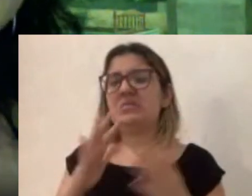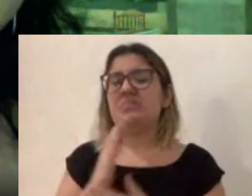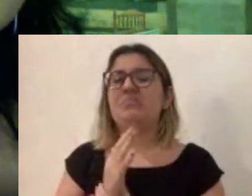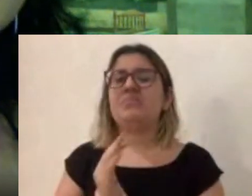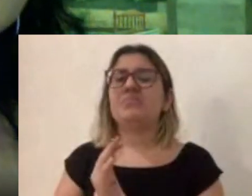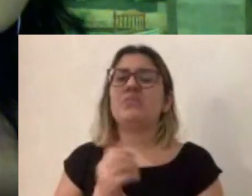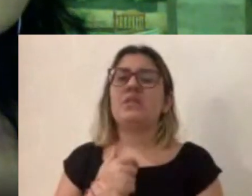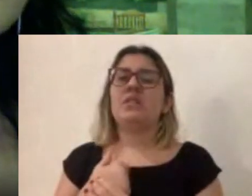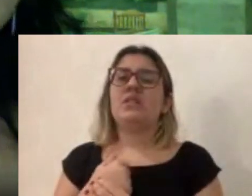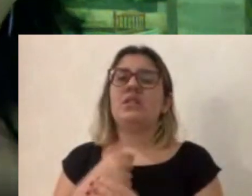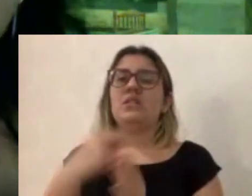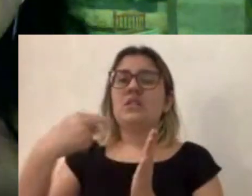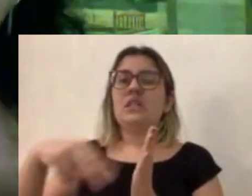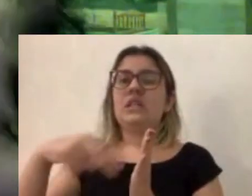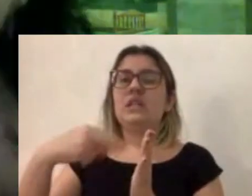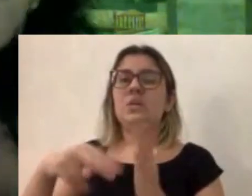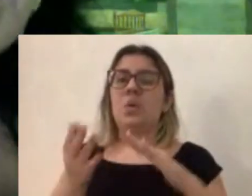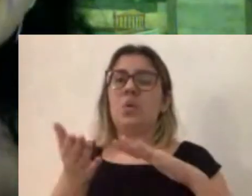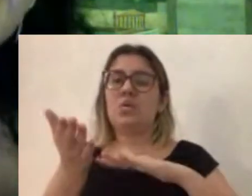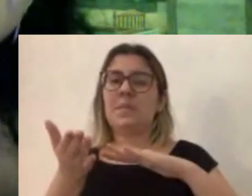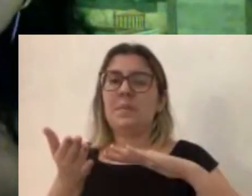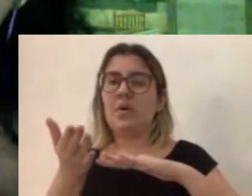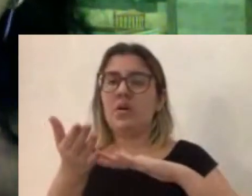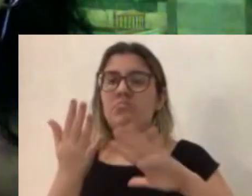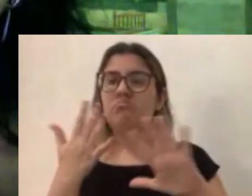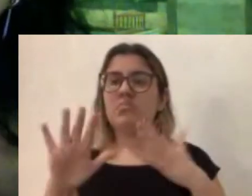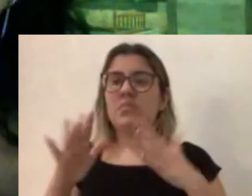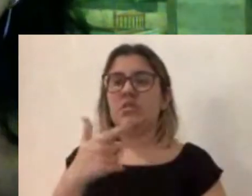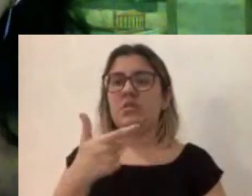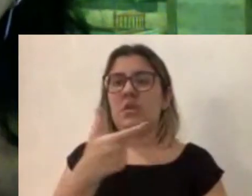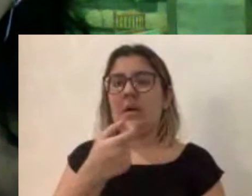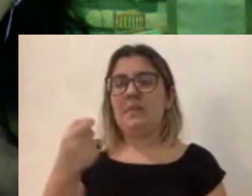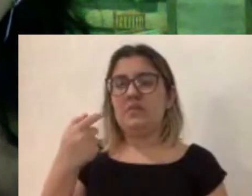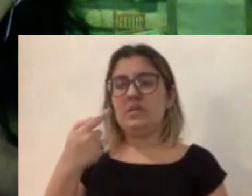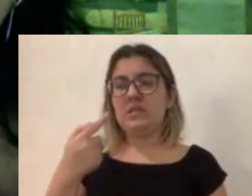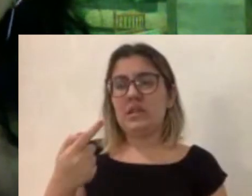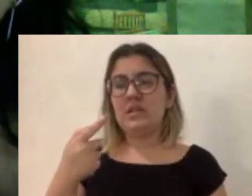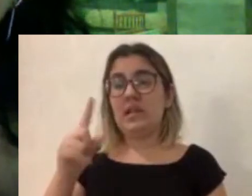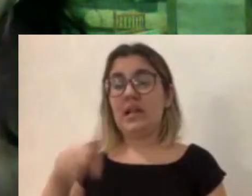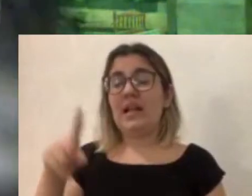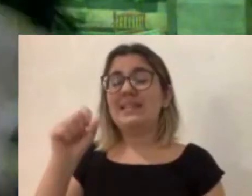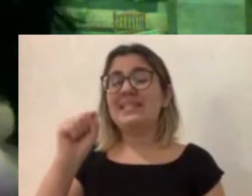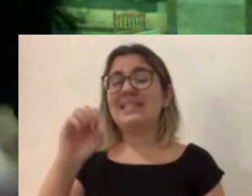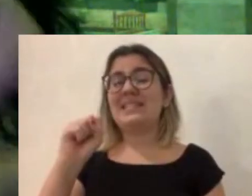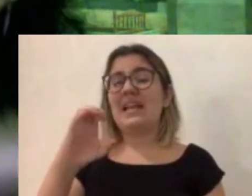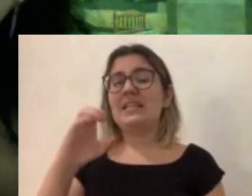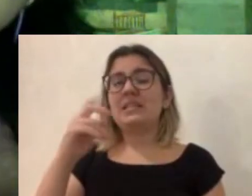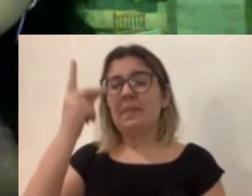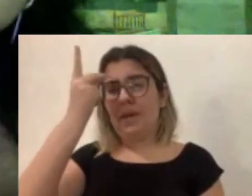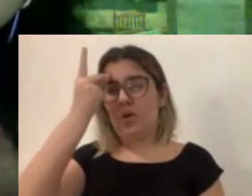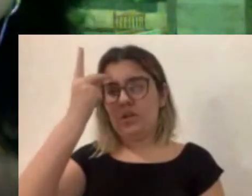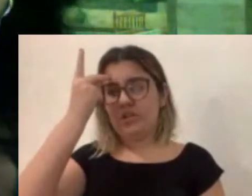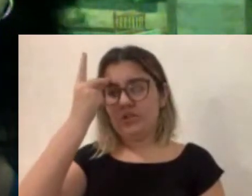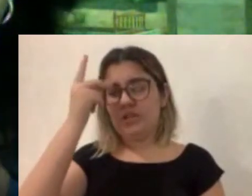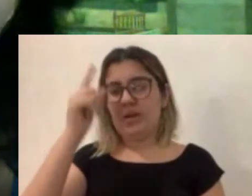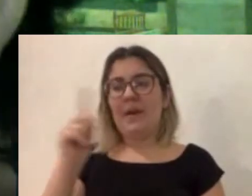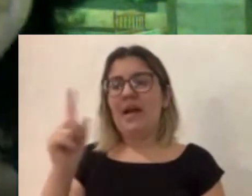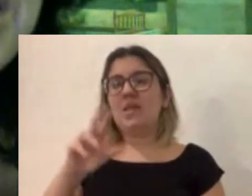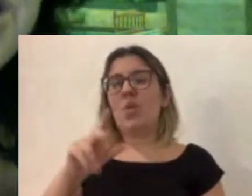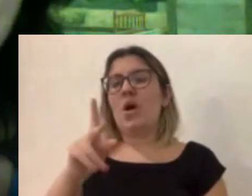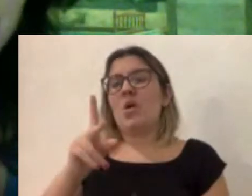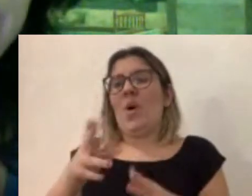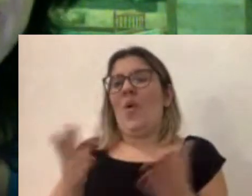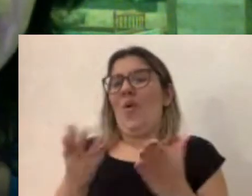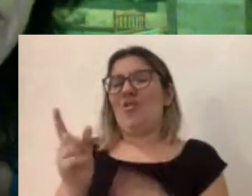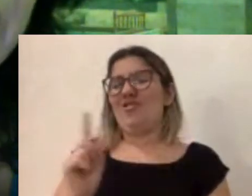2007, quando eu vou para a dança contemporânea. 2007, eu acho. 2007. Foi no Sesc Paulista, quando o